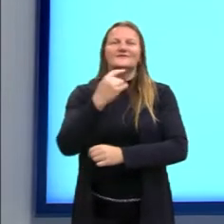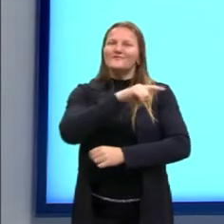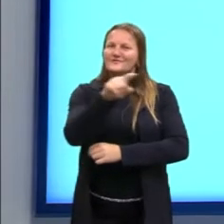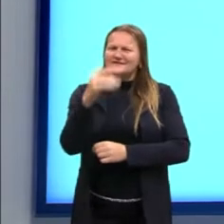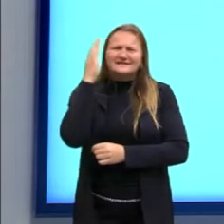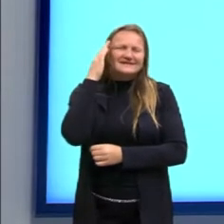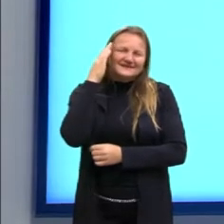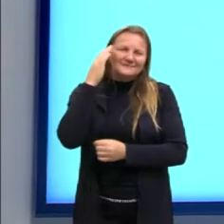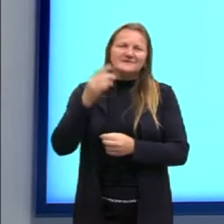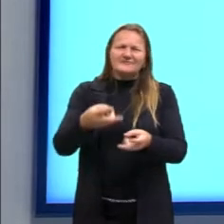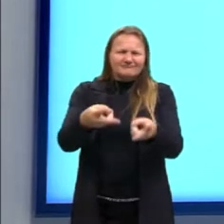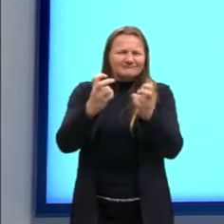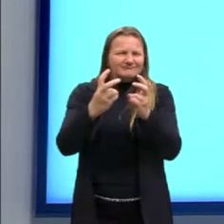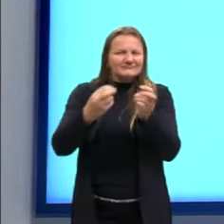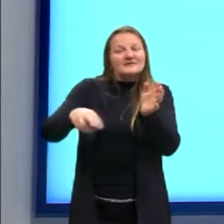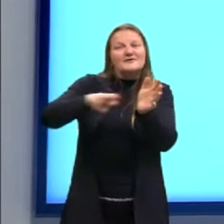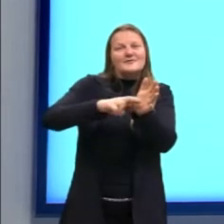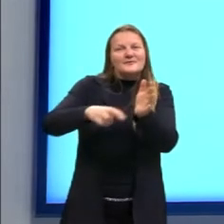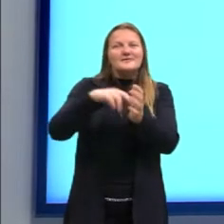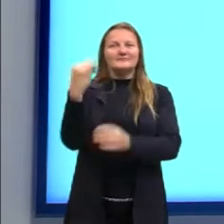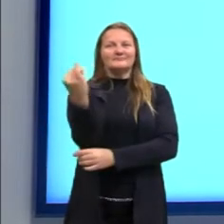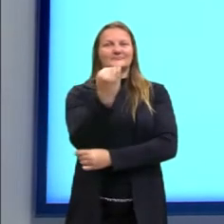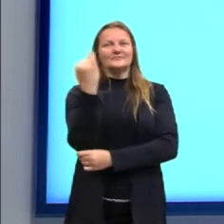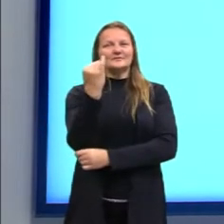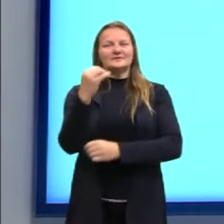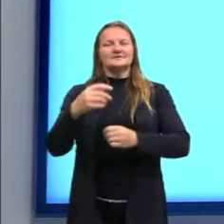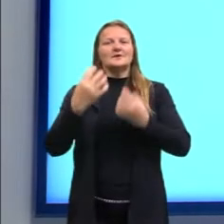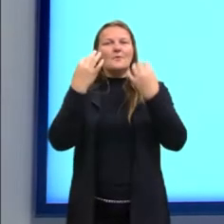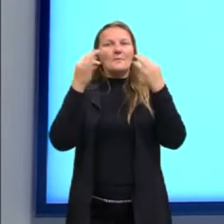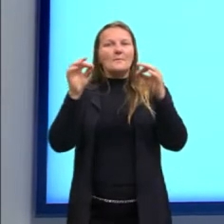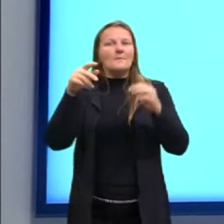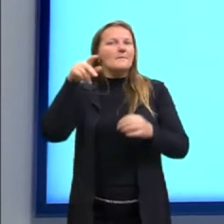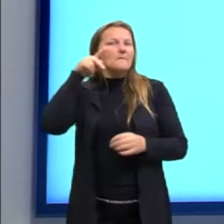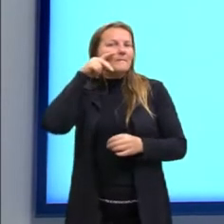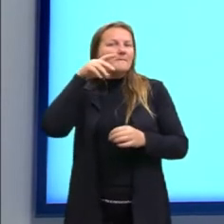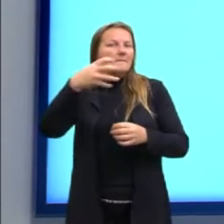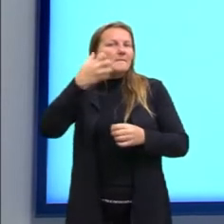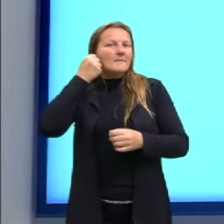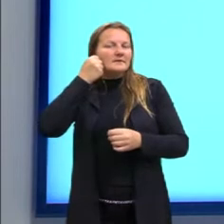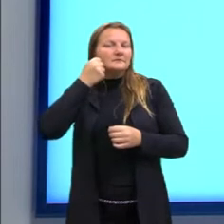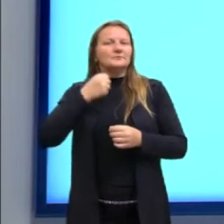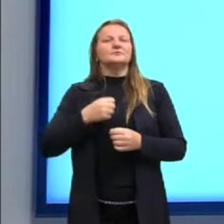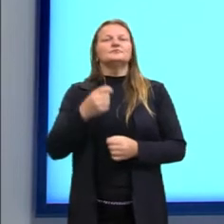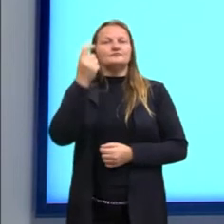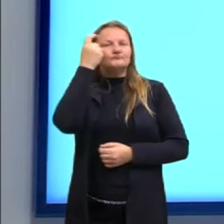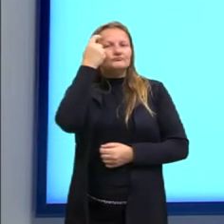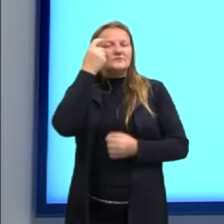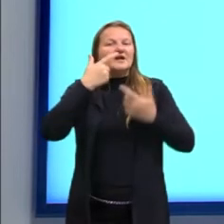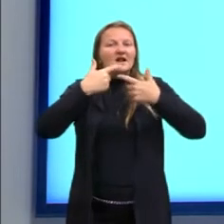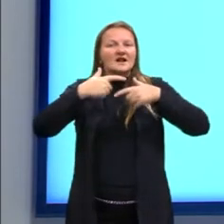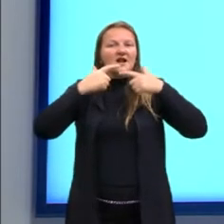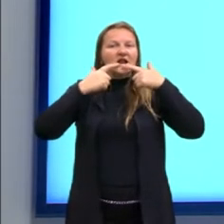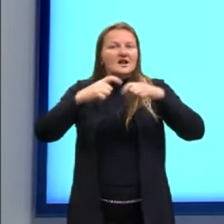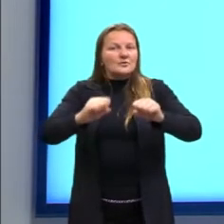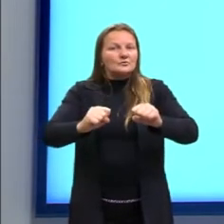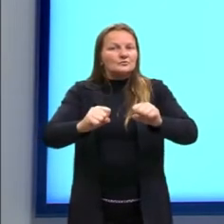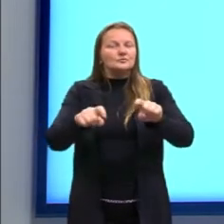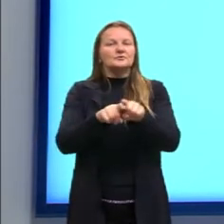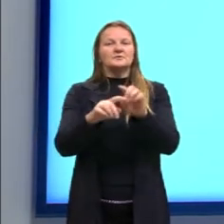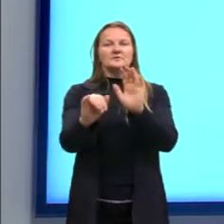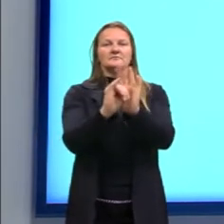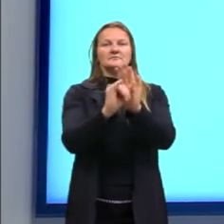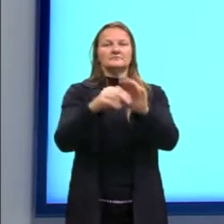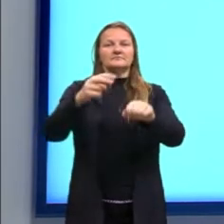saibam reconhecer a importância do patrimônio linguístico para a preservação da memória e da identidade